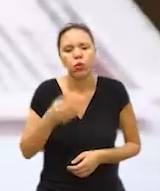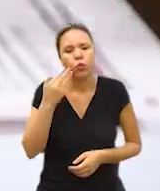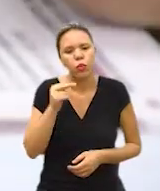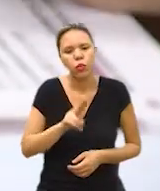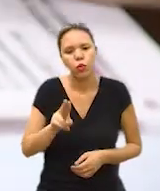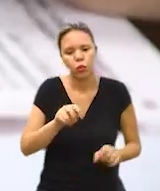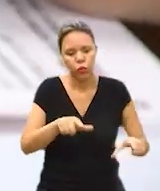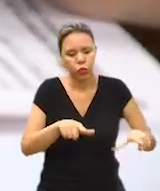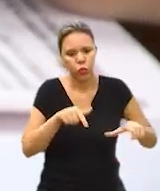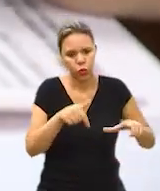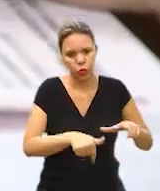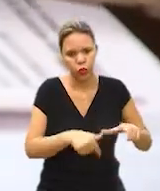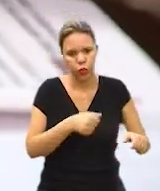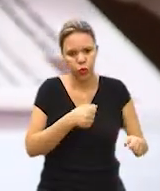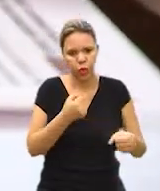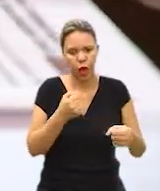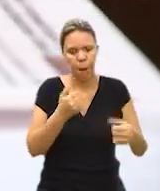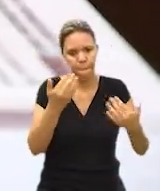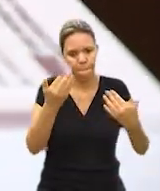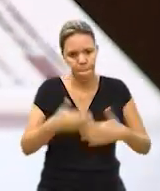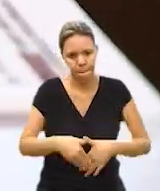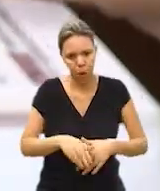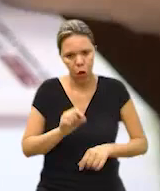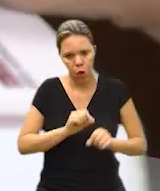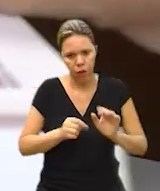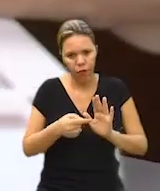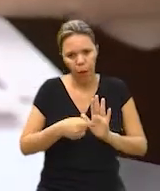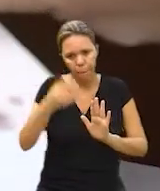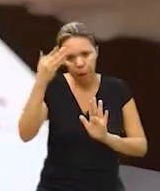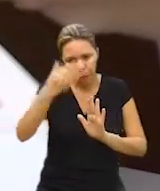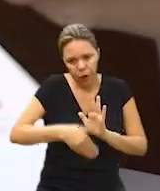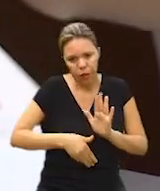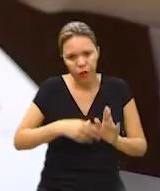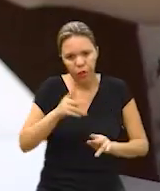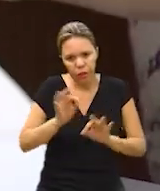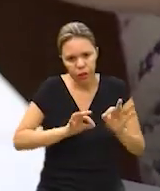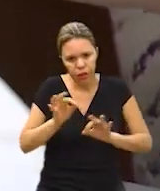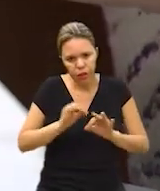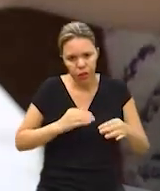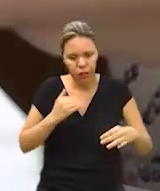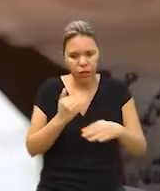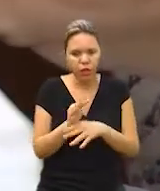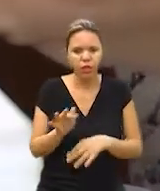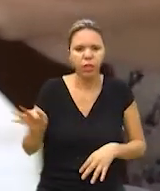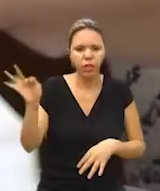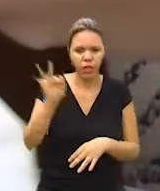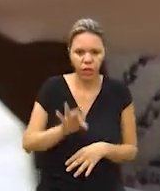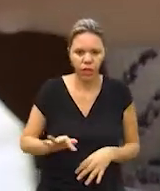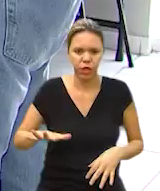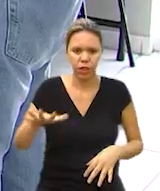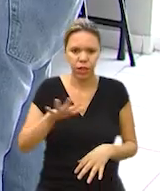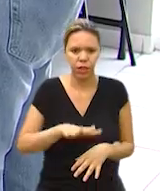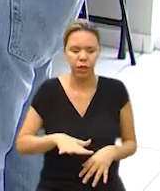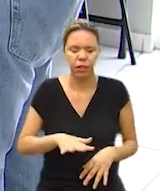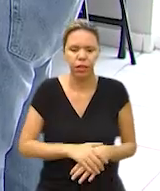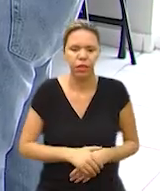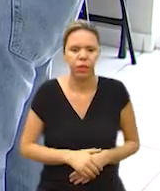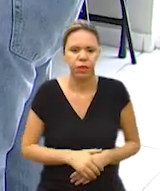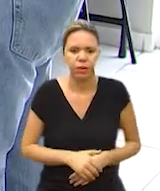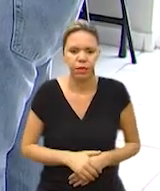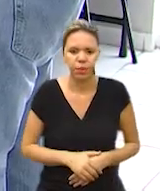exame para, de certa forma, regulamentar as faculdades. Então,